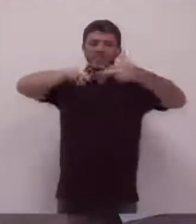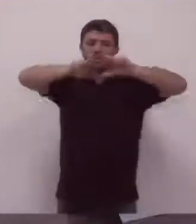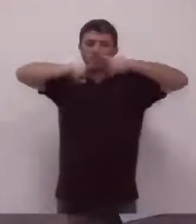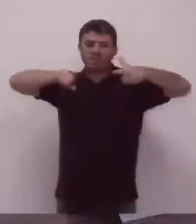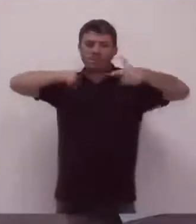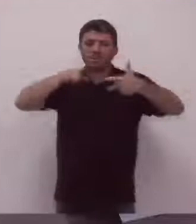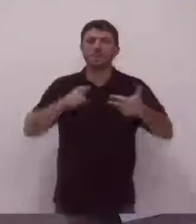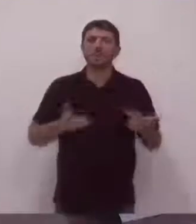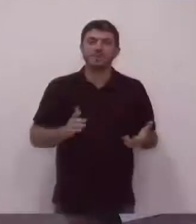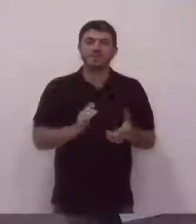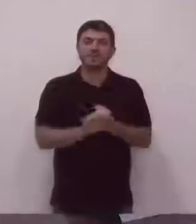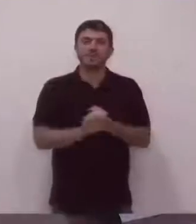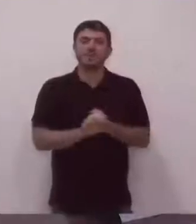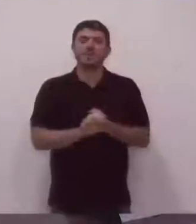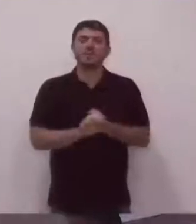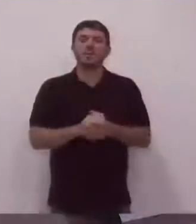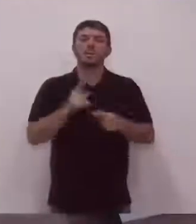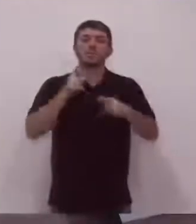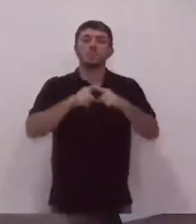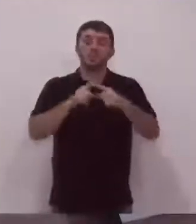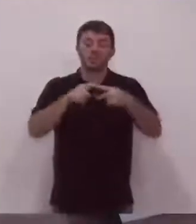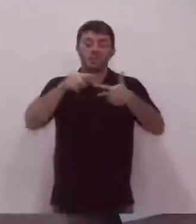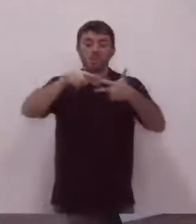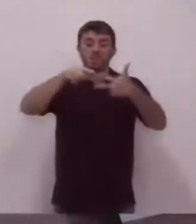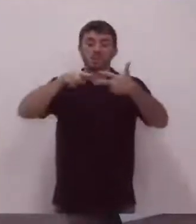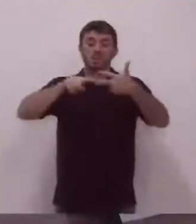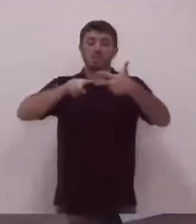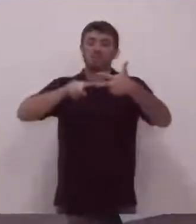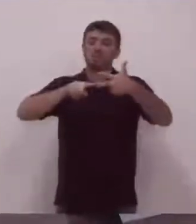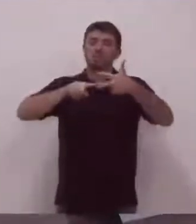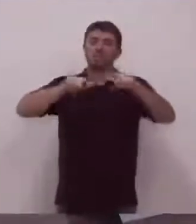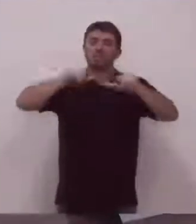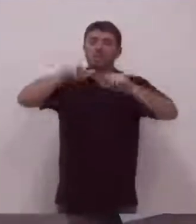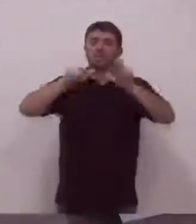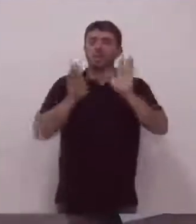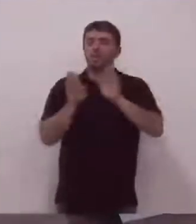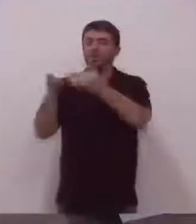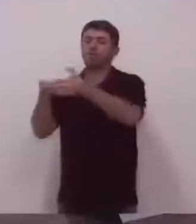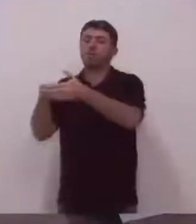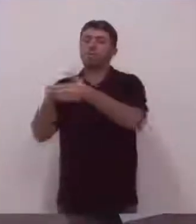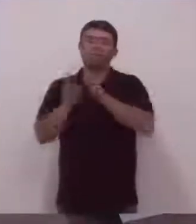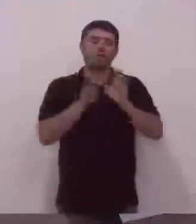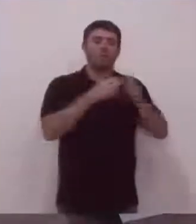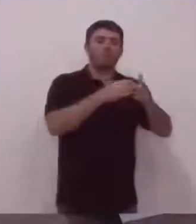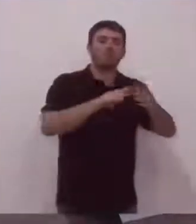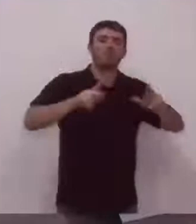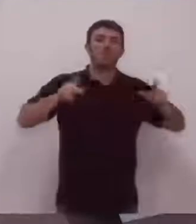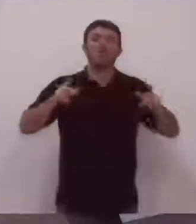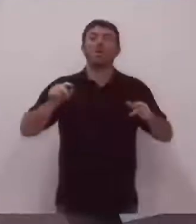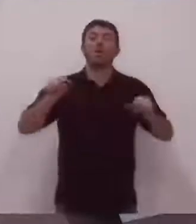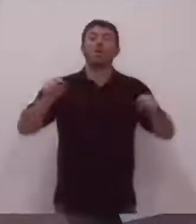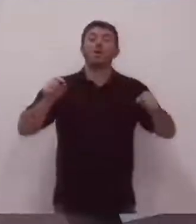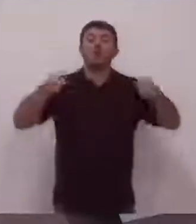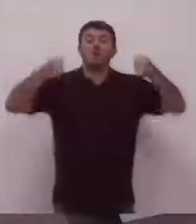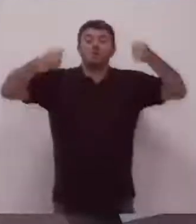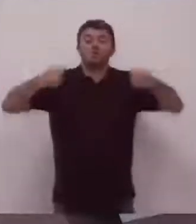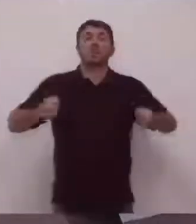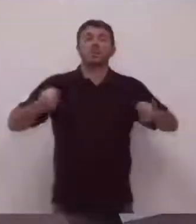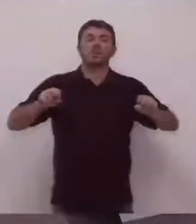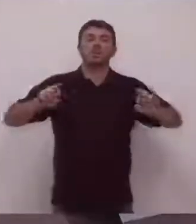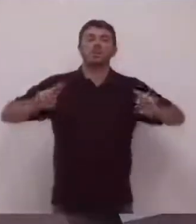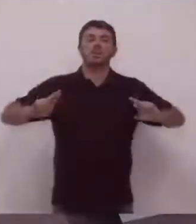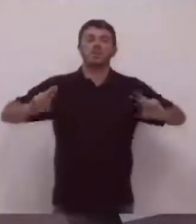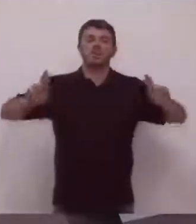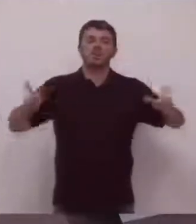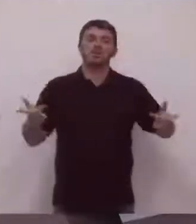a mesma finalidade, não teriam dois poderes, né? São poderes distintos e julgam questões diferentes.